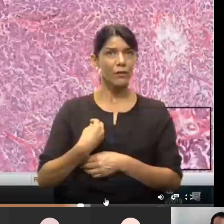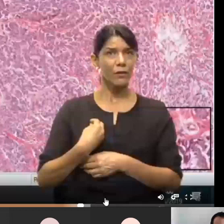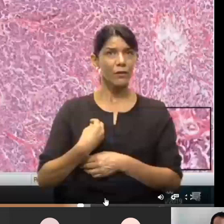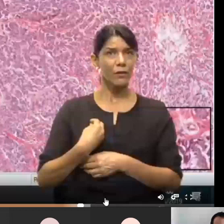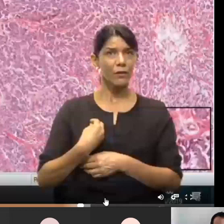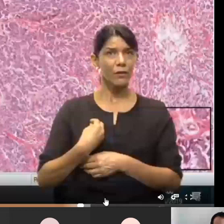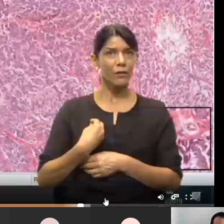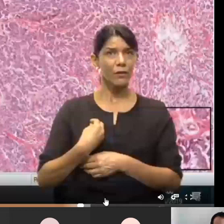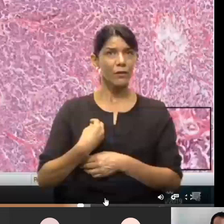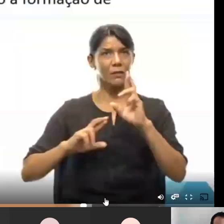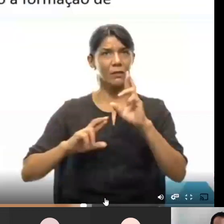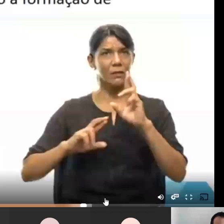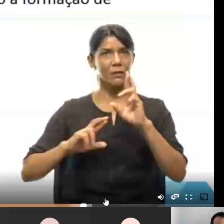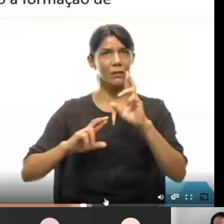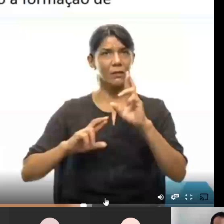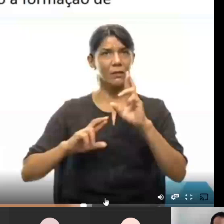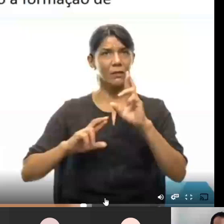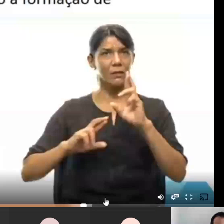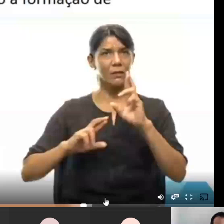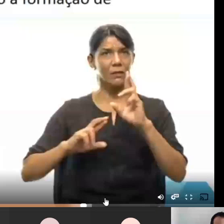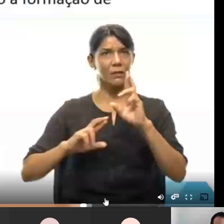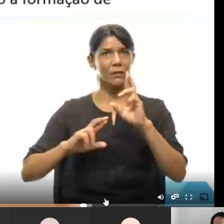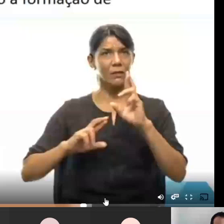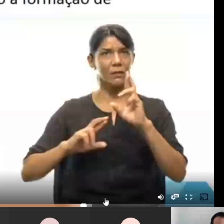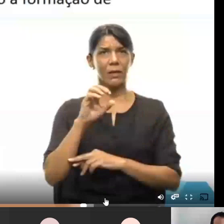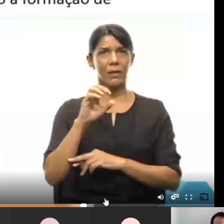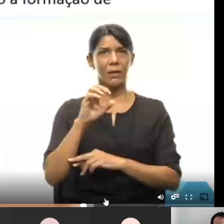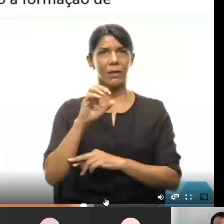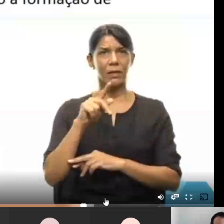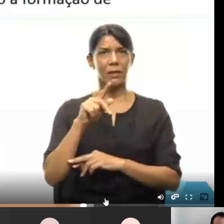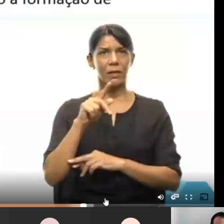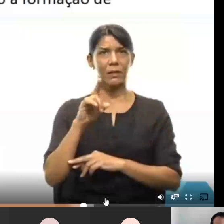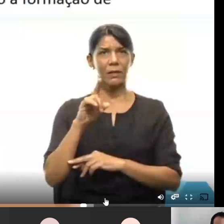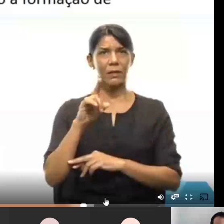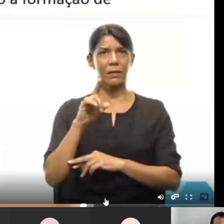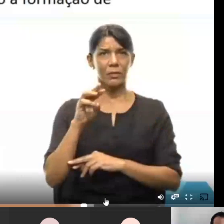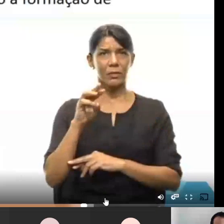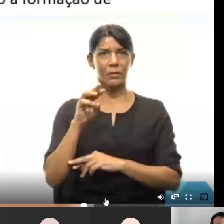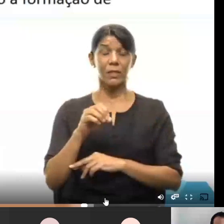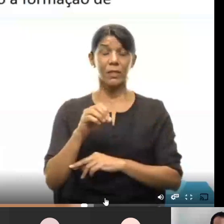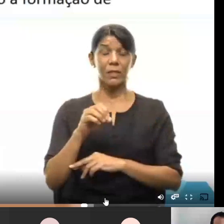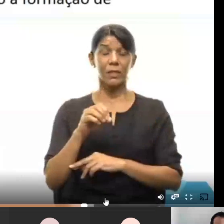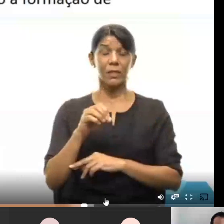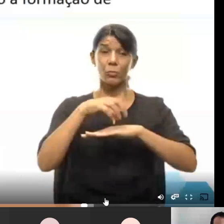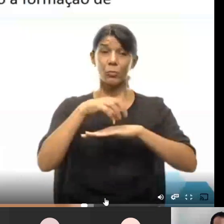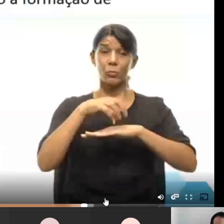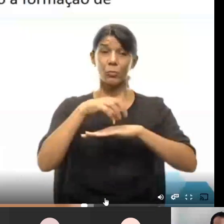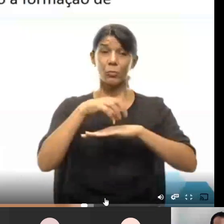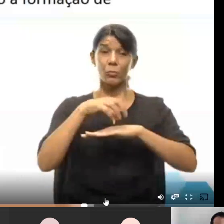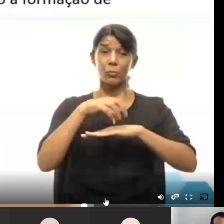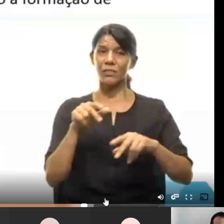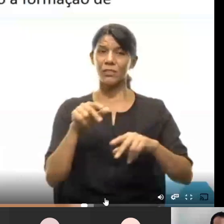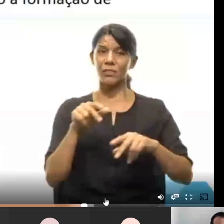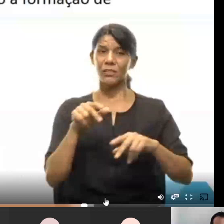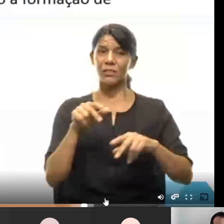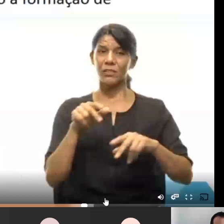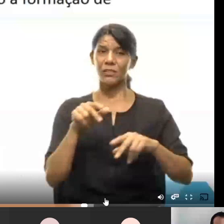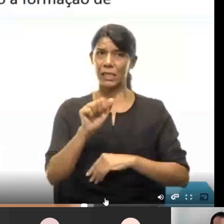a verificação do carcinoma epidermoide. Outro tipo de tumoração maligna de